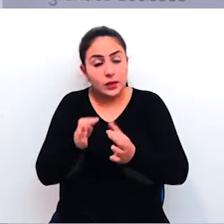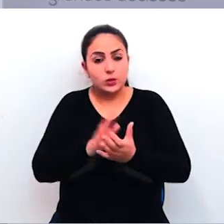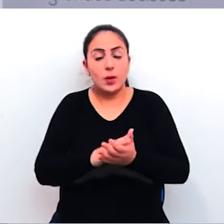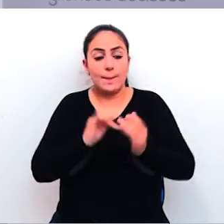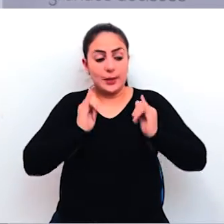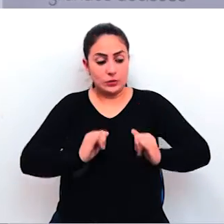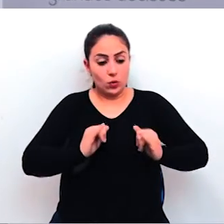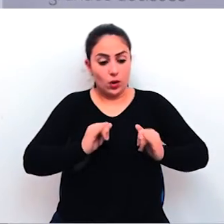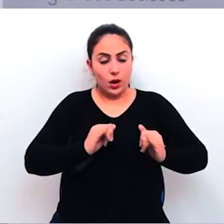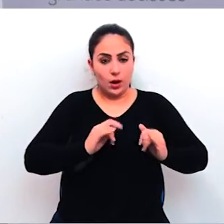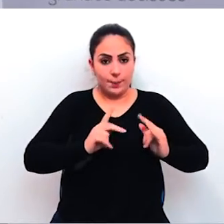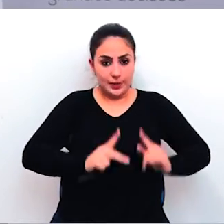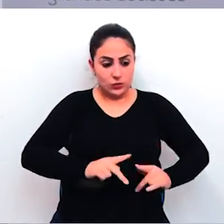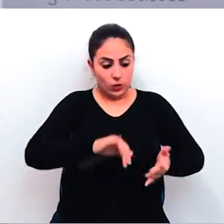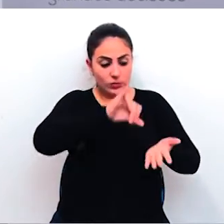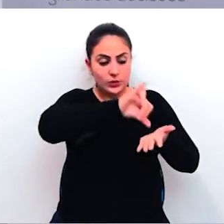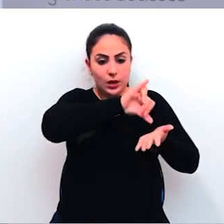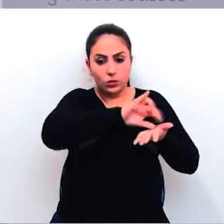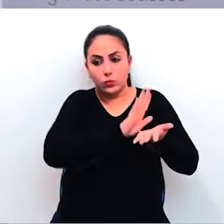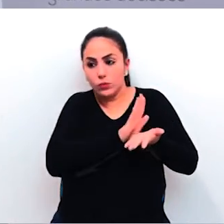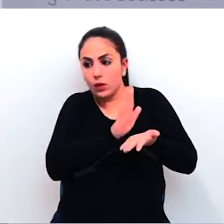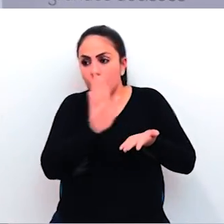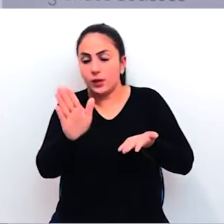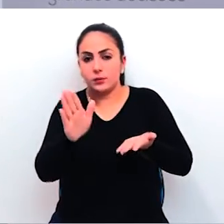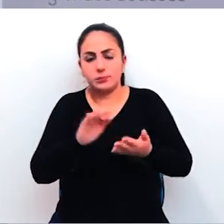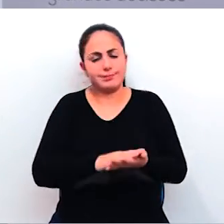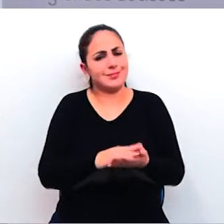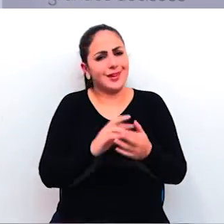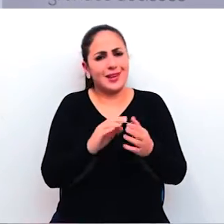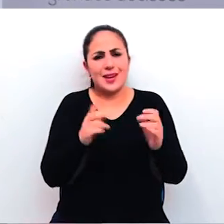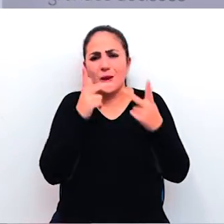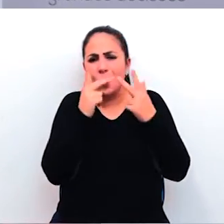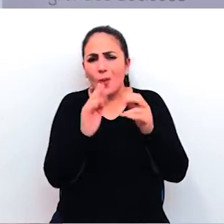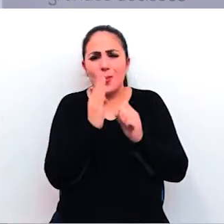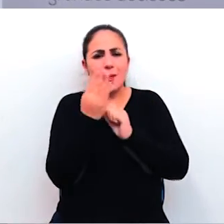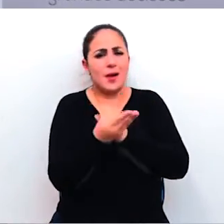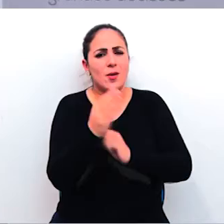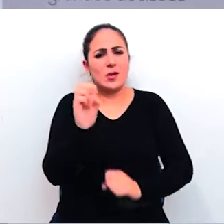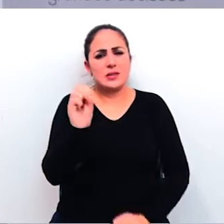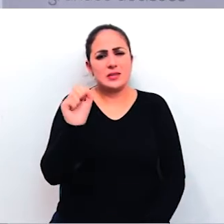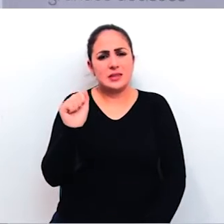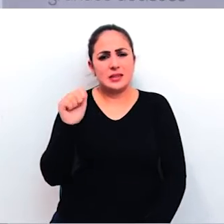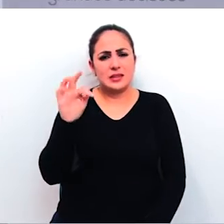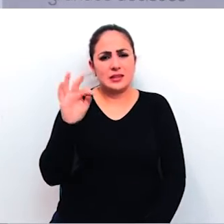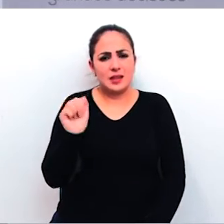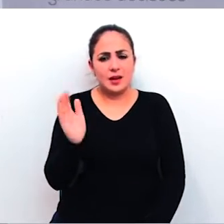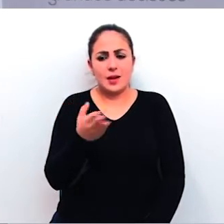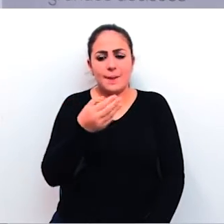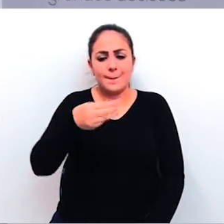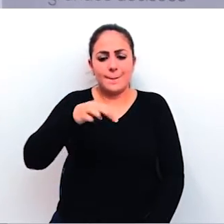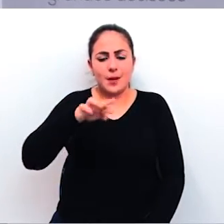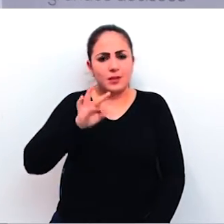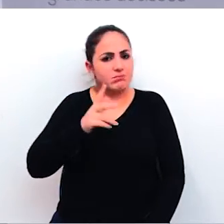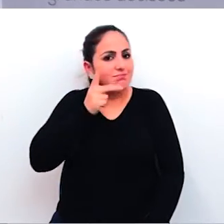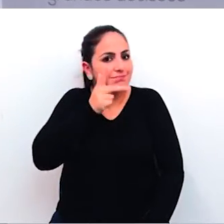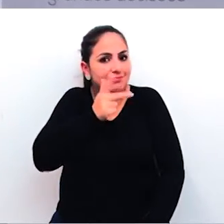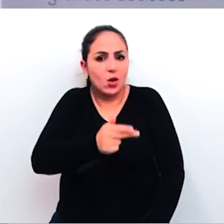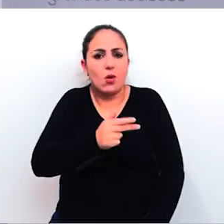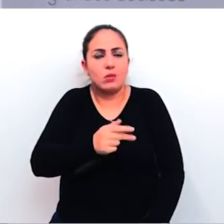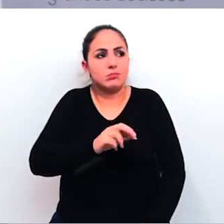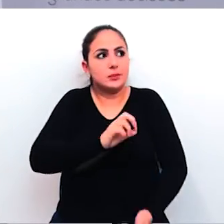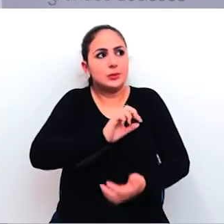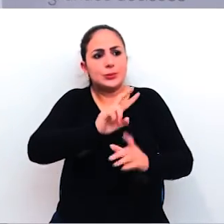quem vem do centro que tem que acessar o integração ou tem que sair na santa marta é diferente o movimento da joão catapan triplicou